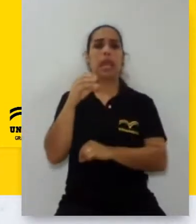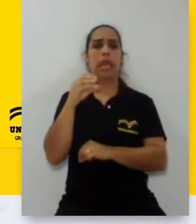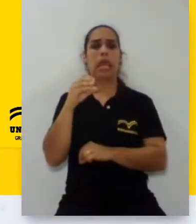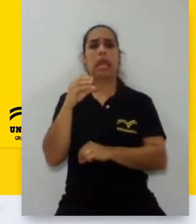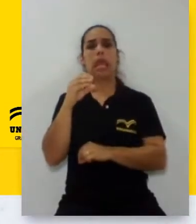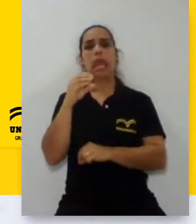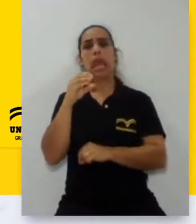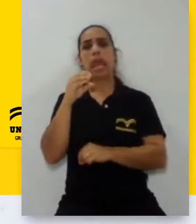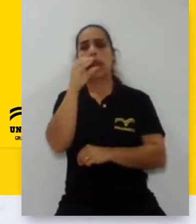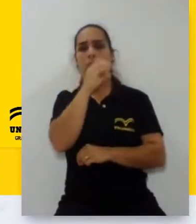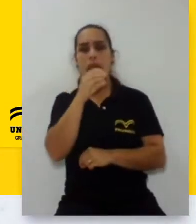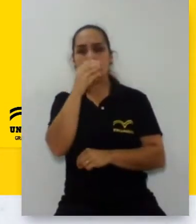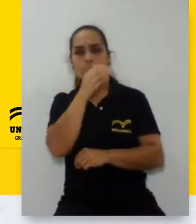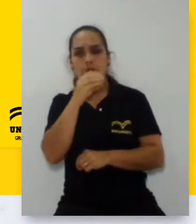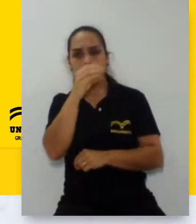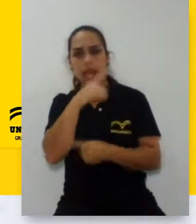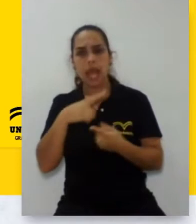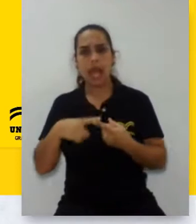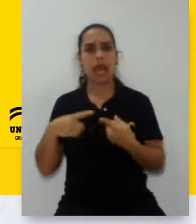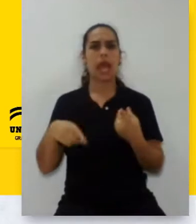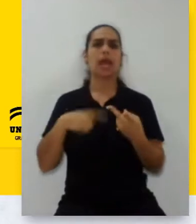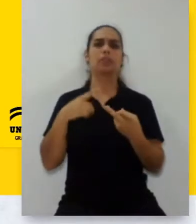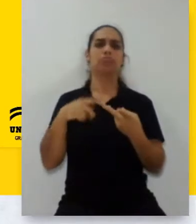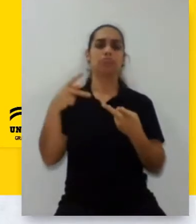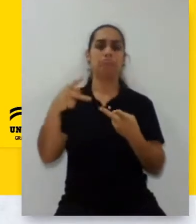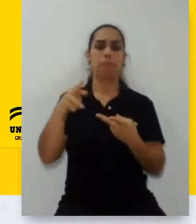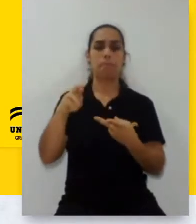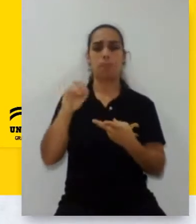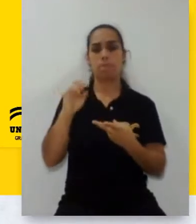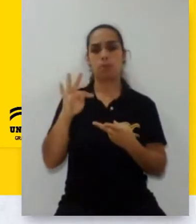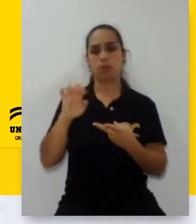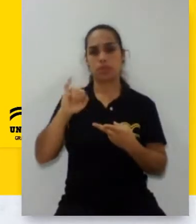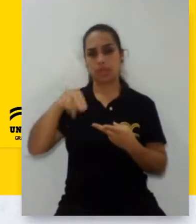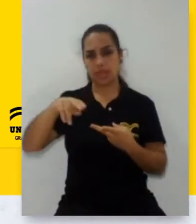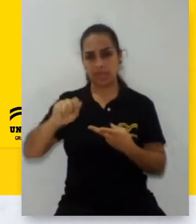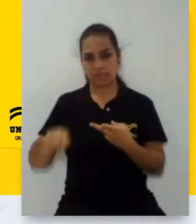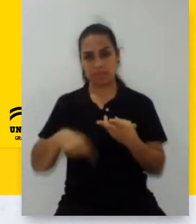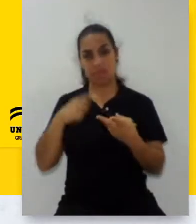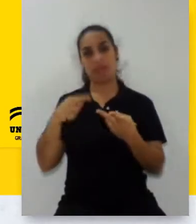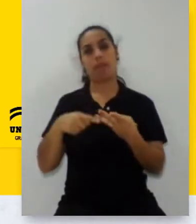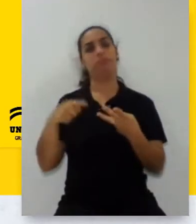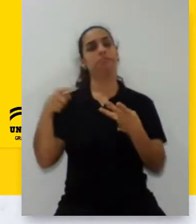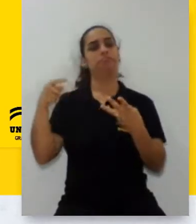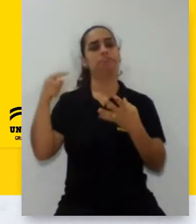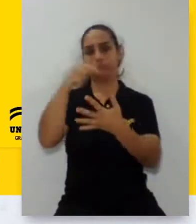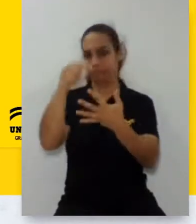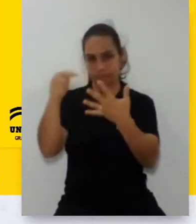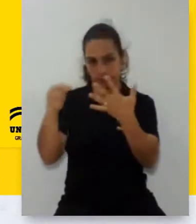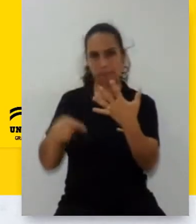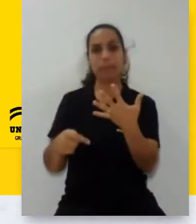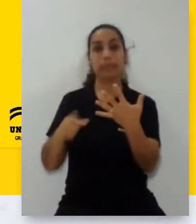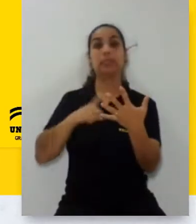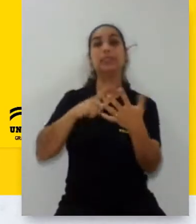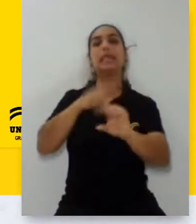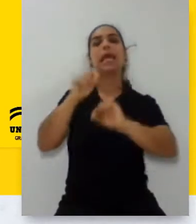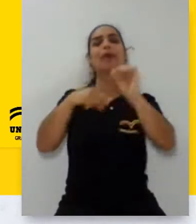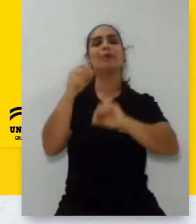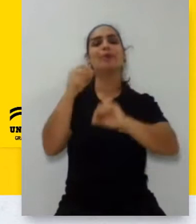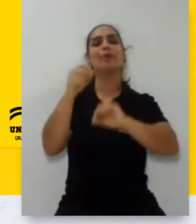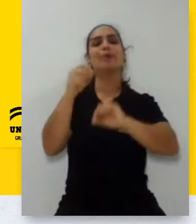da ingestão também é preciso ter uma alimentação saudável, mais verduras. Nós temos hoje em dia muito fácil acesso à alimentação,